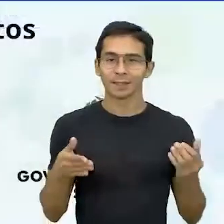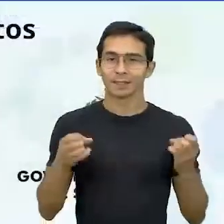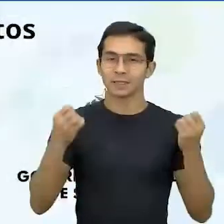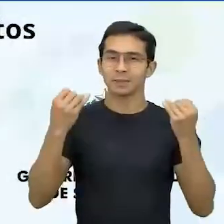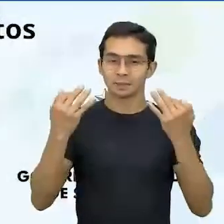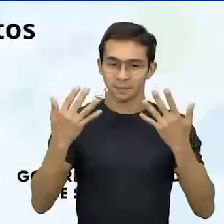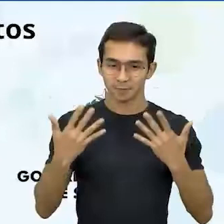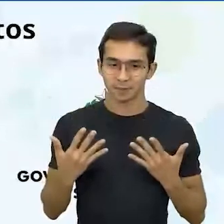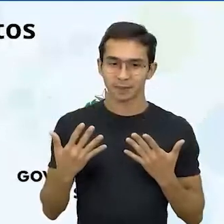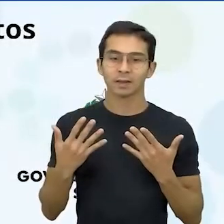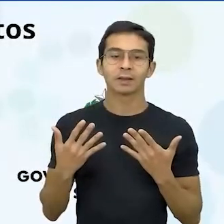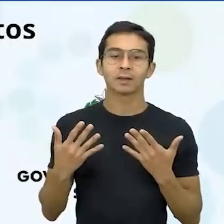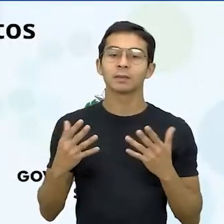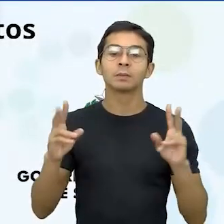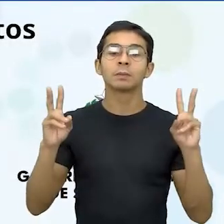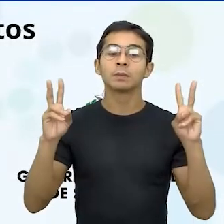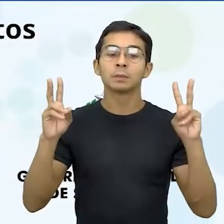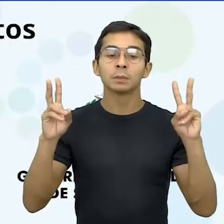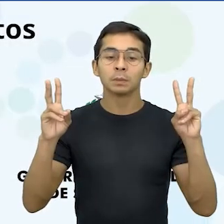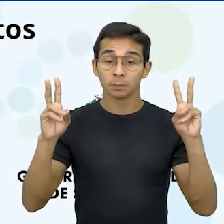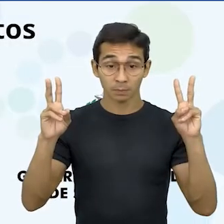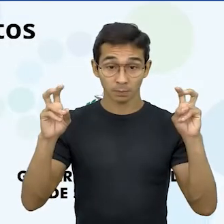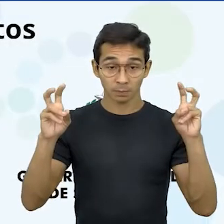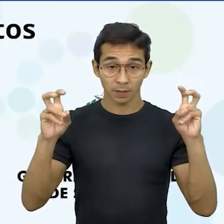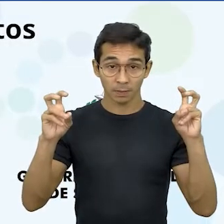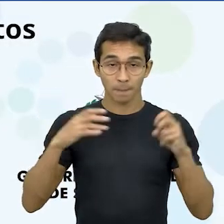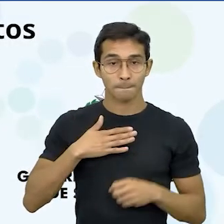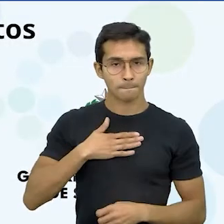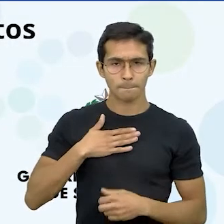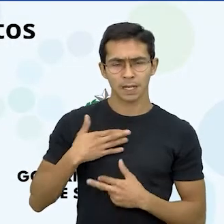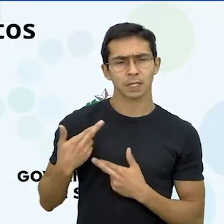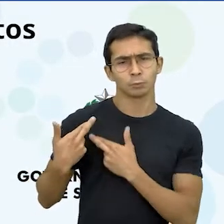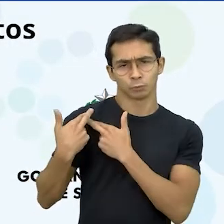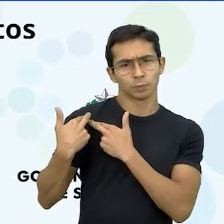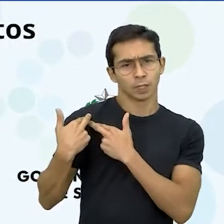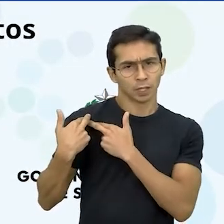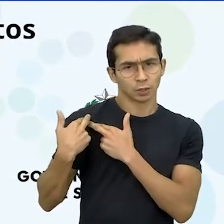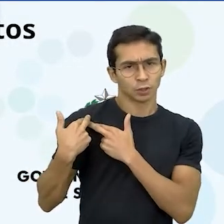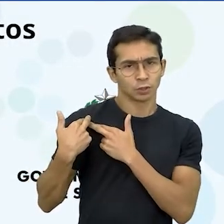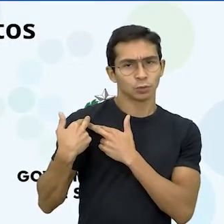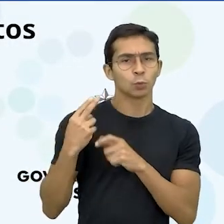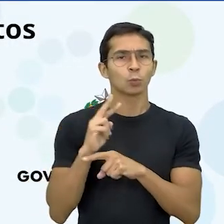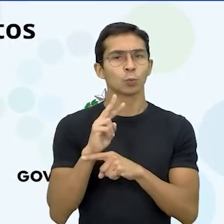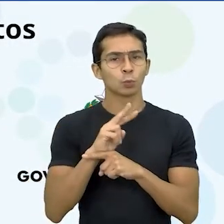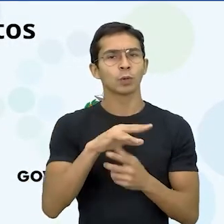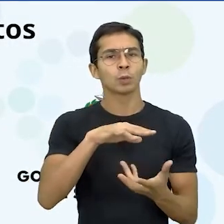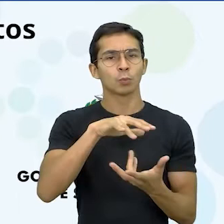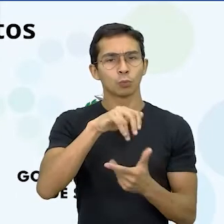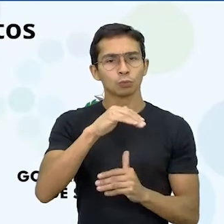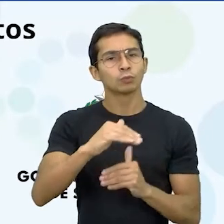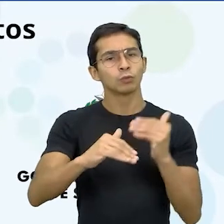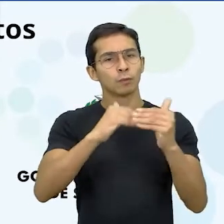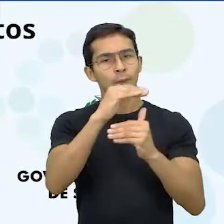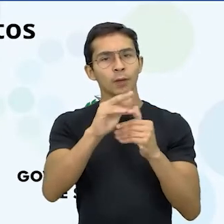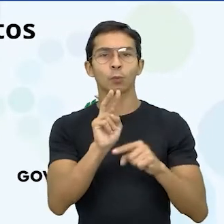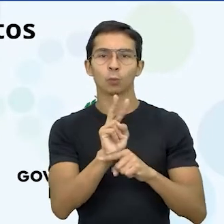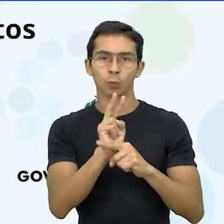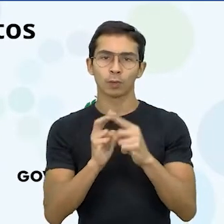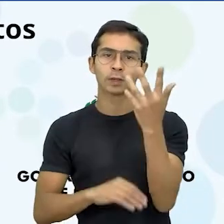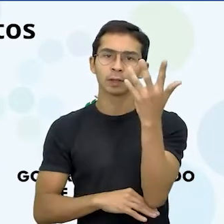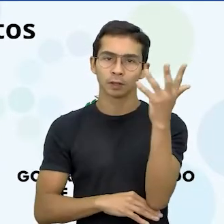aprofundamento, que é o meu papel no desenvolvimento sustentável, que pertence à unidade curricular Água e Energia, que